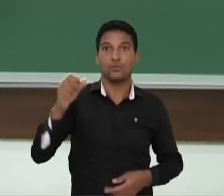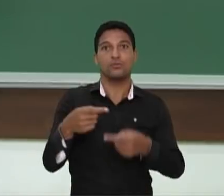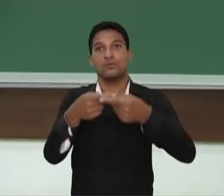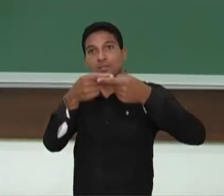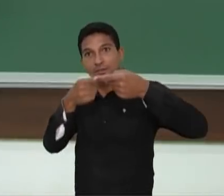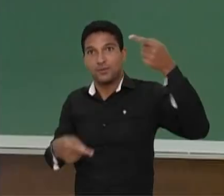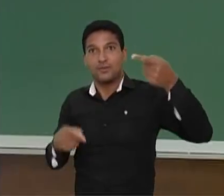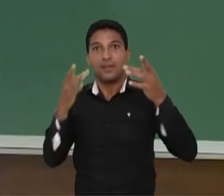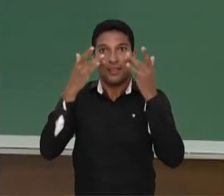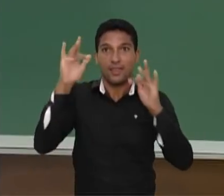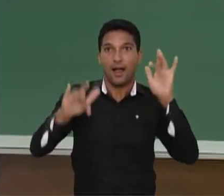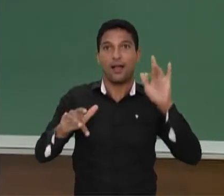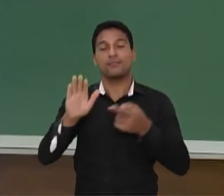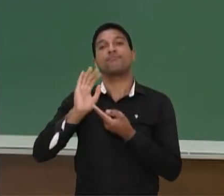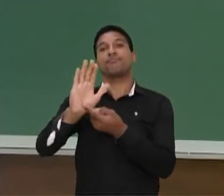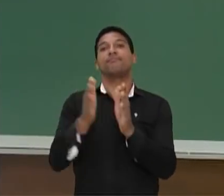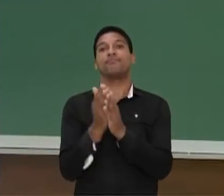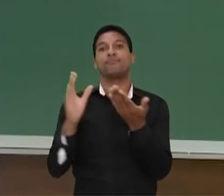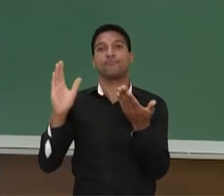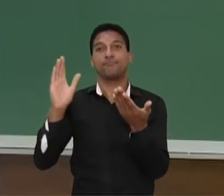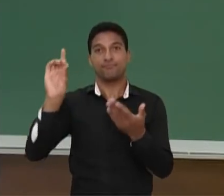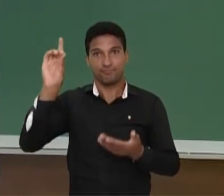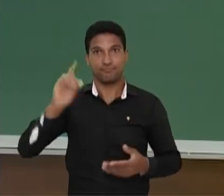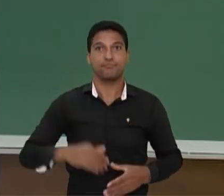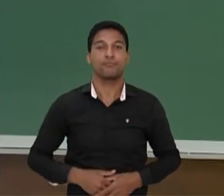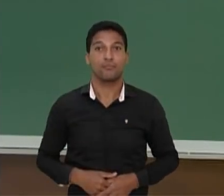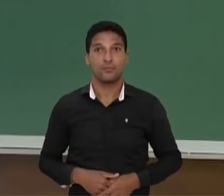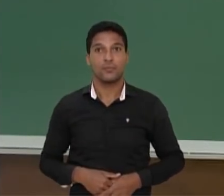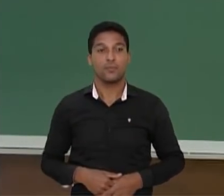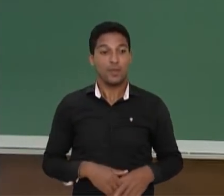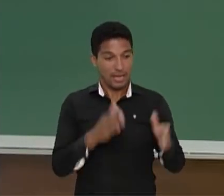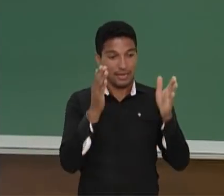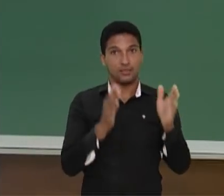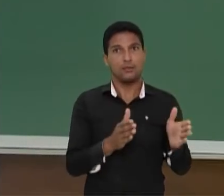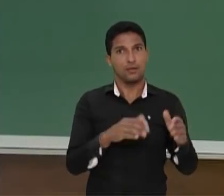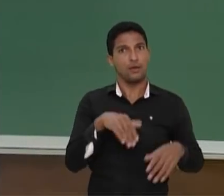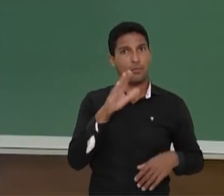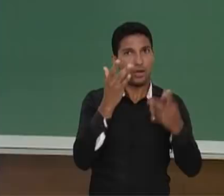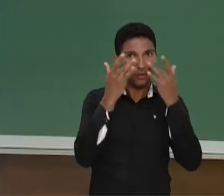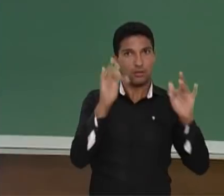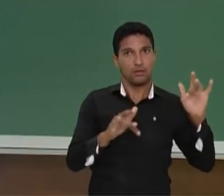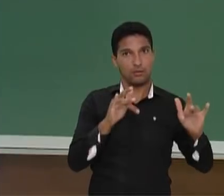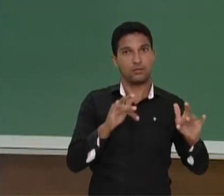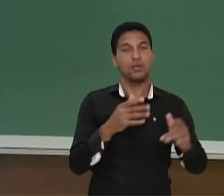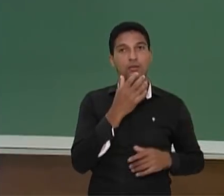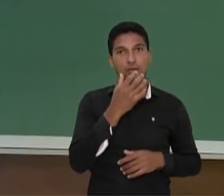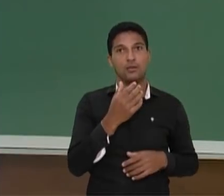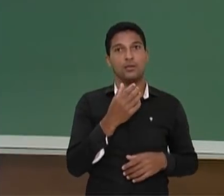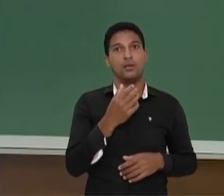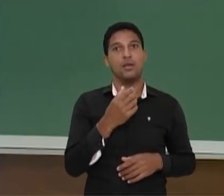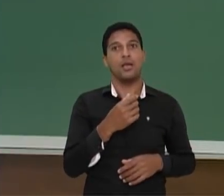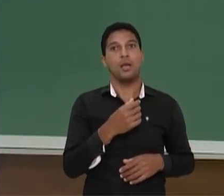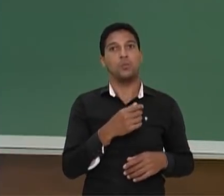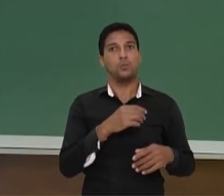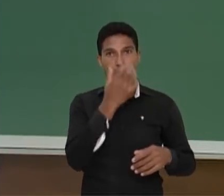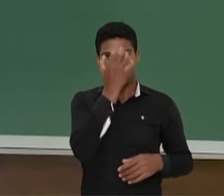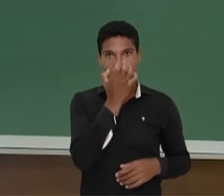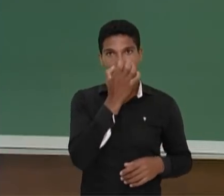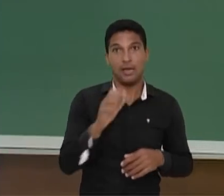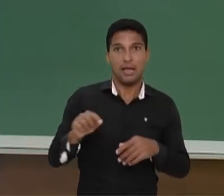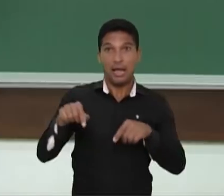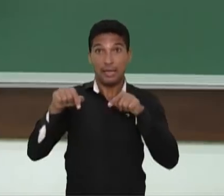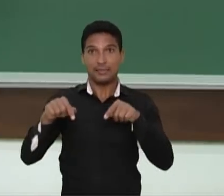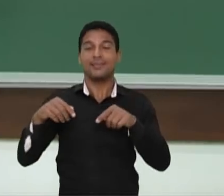séria. E no Renascimento, com a comicidade, com a brincadeira, com essa leveza, que fazia o quê? Aproximar mais